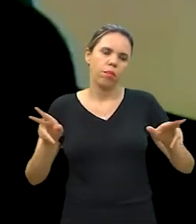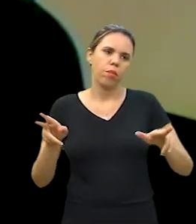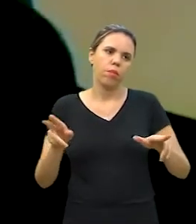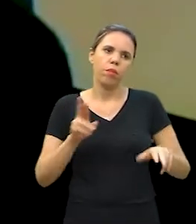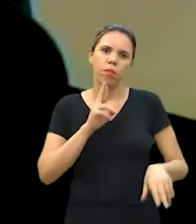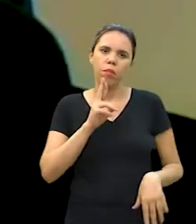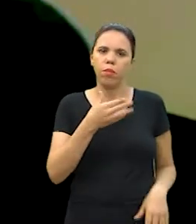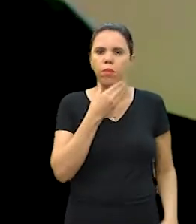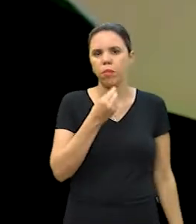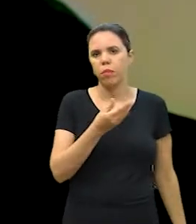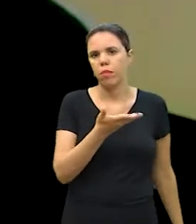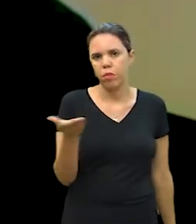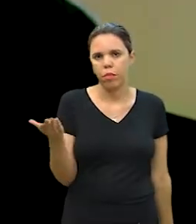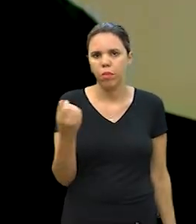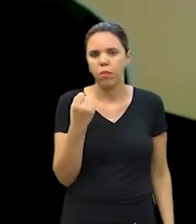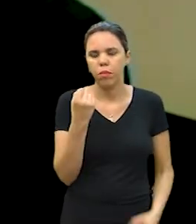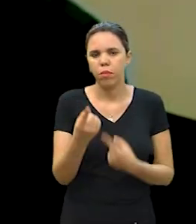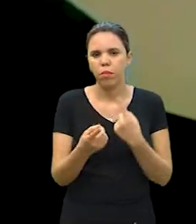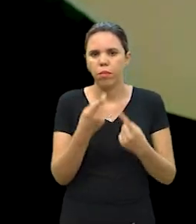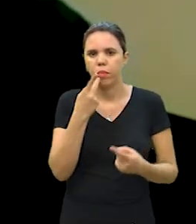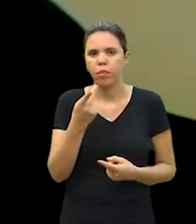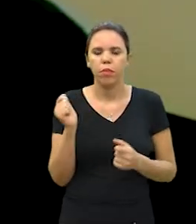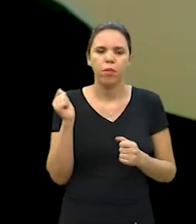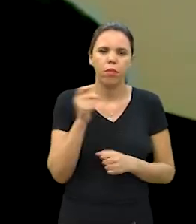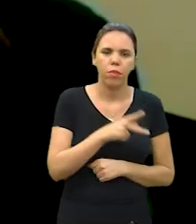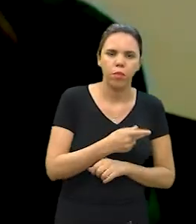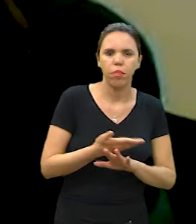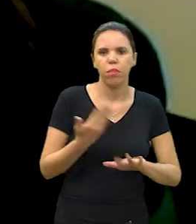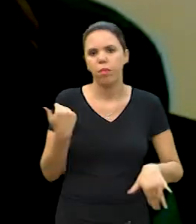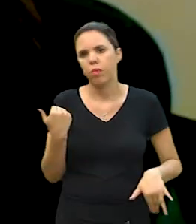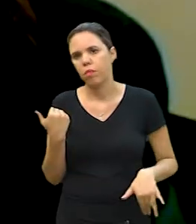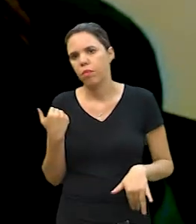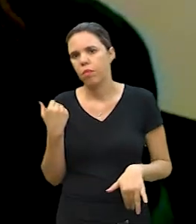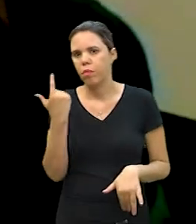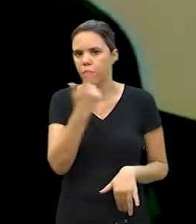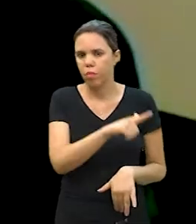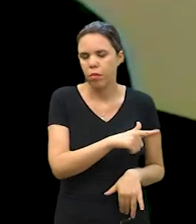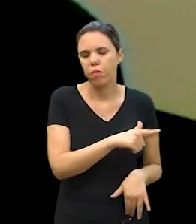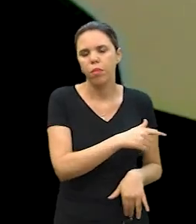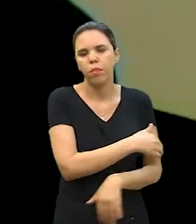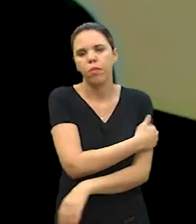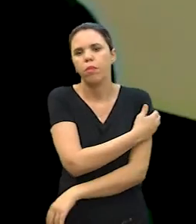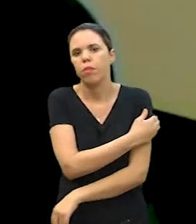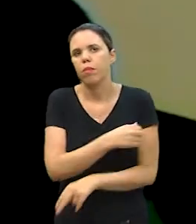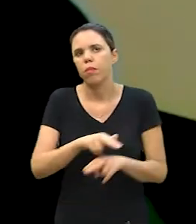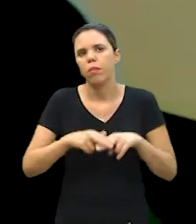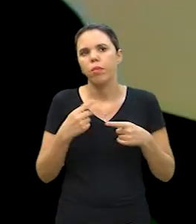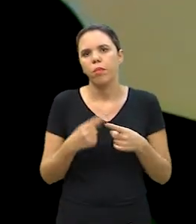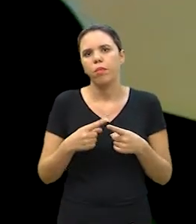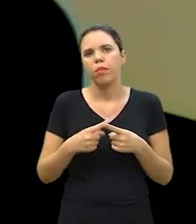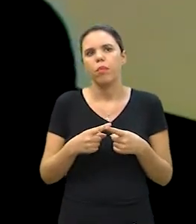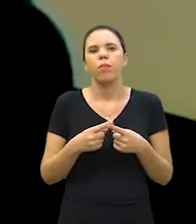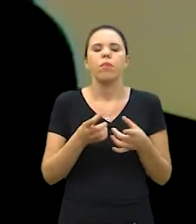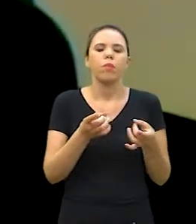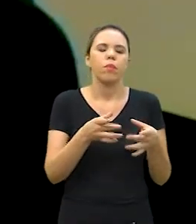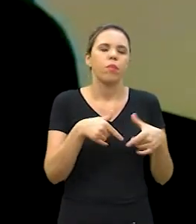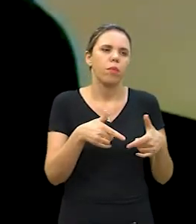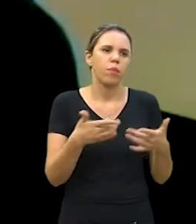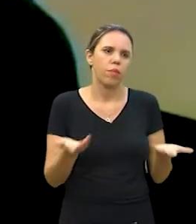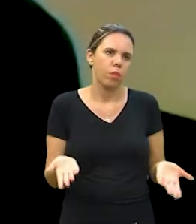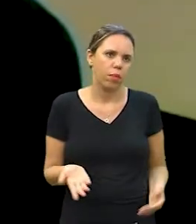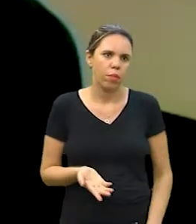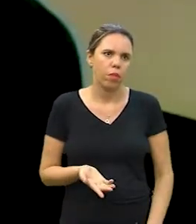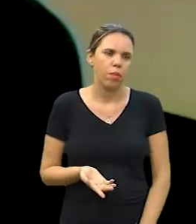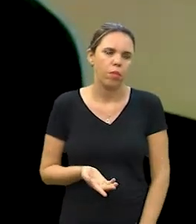diferente da resposta dos homens. Alguns já estavam aposentados, então outros, os motivos da saída do mercado